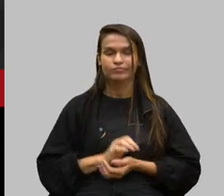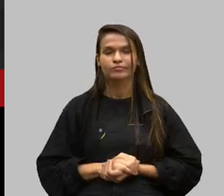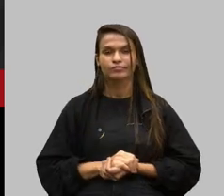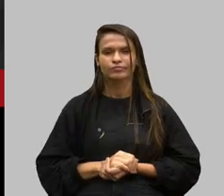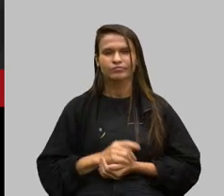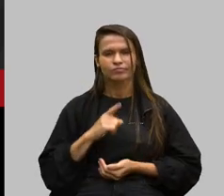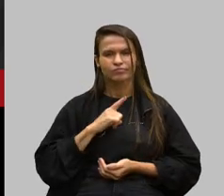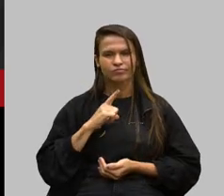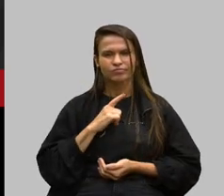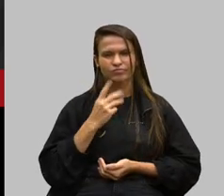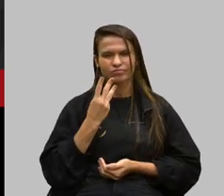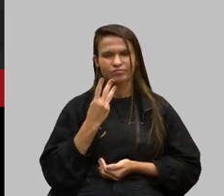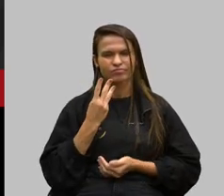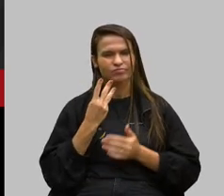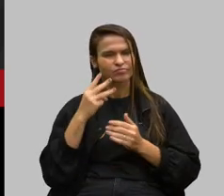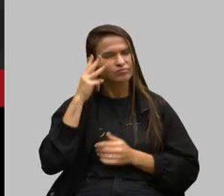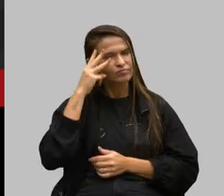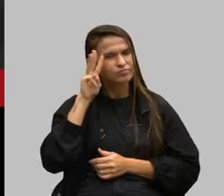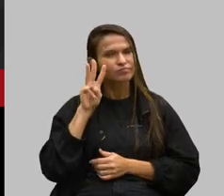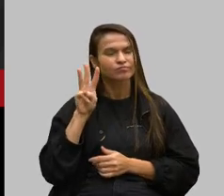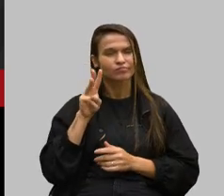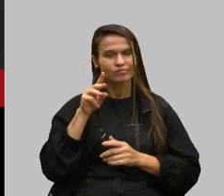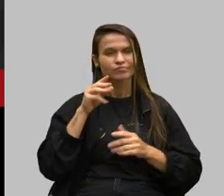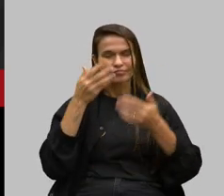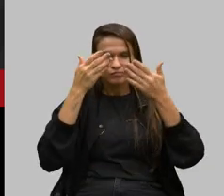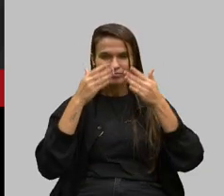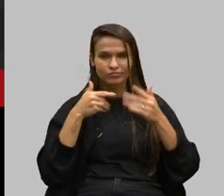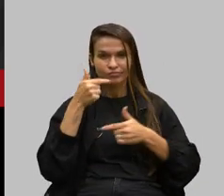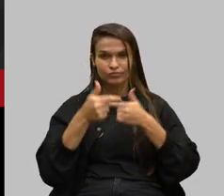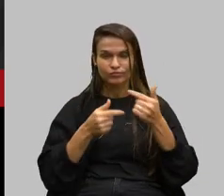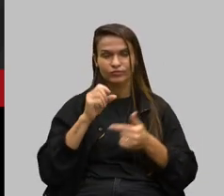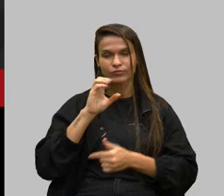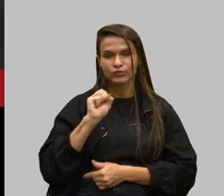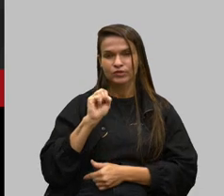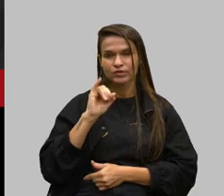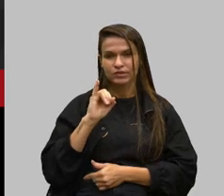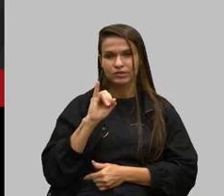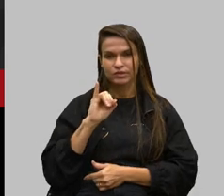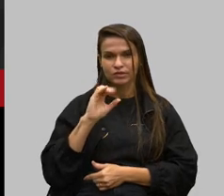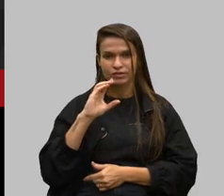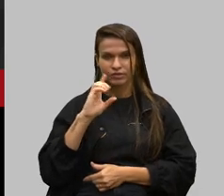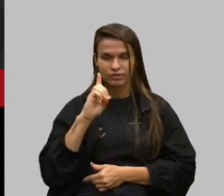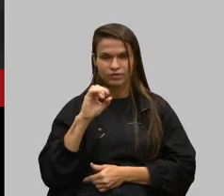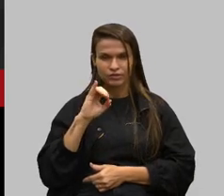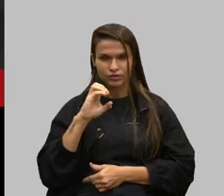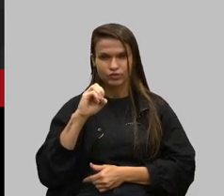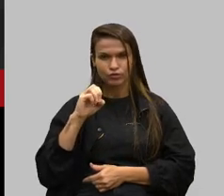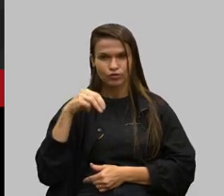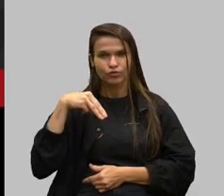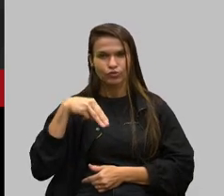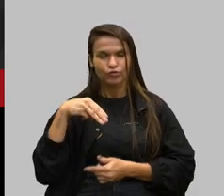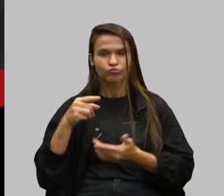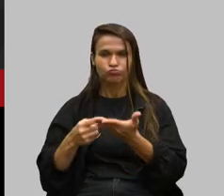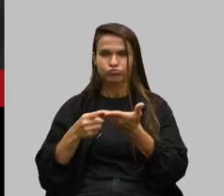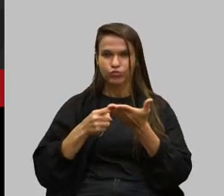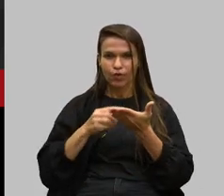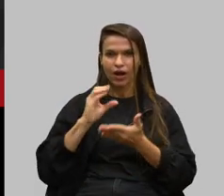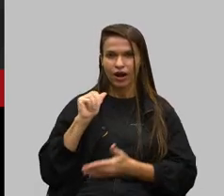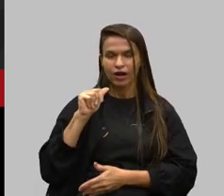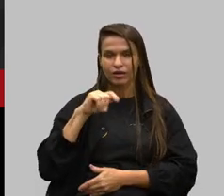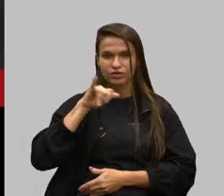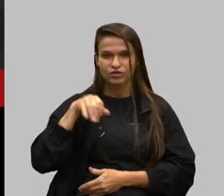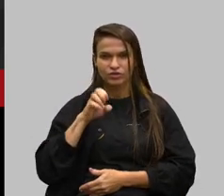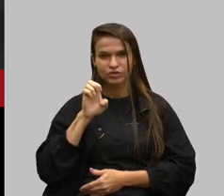de três dias úteis para análise de planos de trabalho do sigicom no no módulo de saída e solicitações do cajec